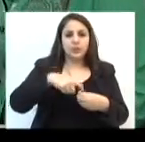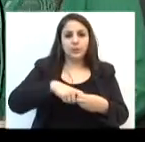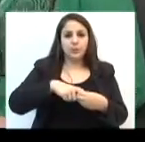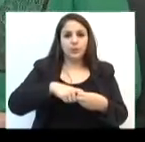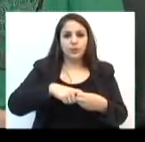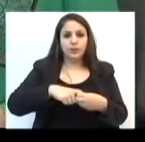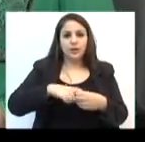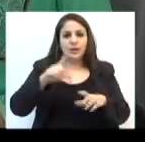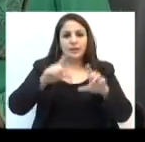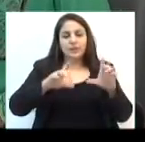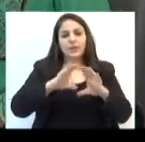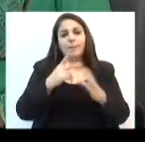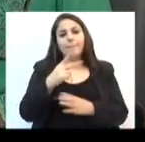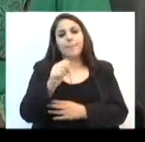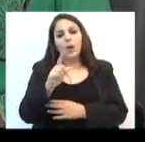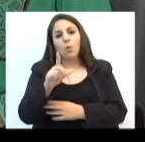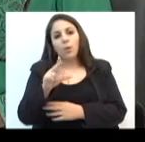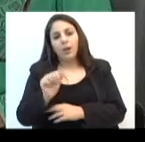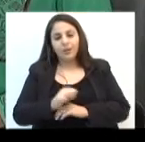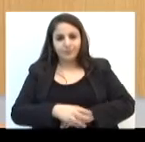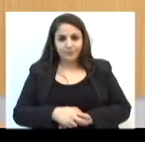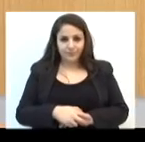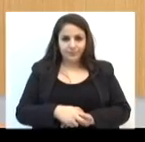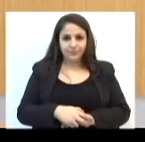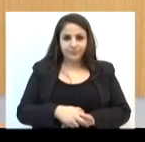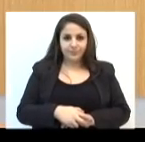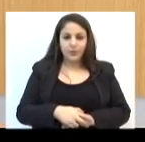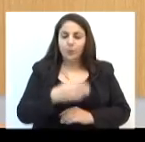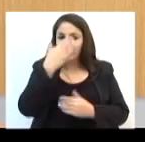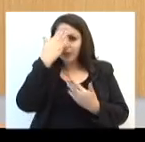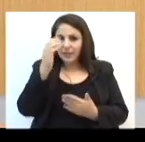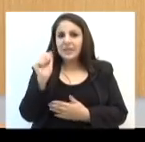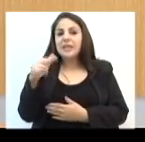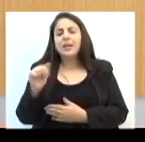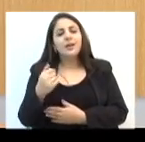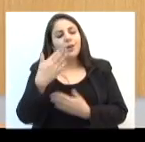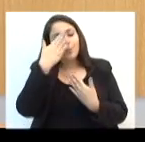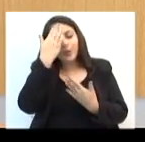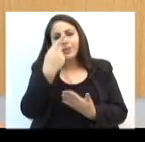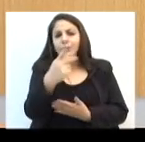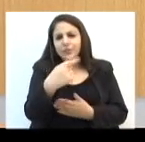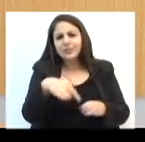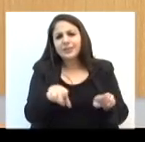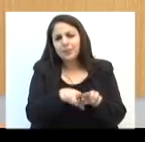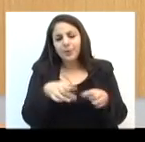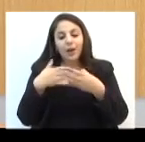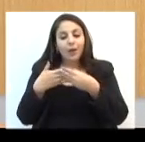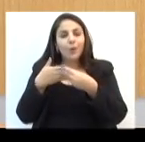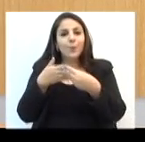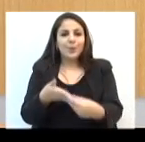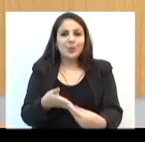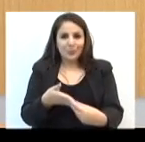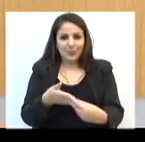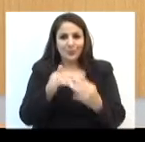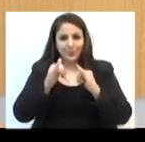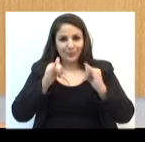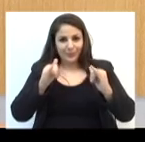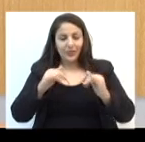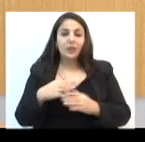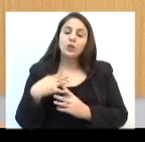ao estúdio do Jornal da Câmara com você, Paula. Obrigada, Ana, e obrigada também a você que acompanhou esta